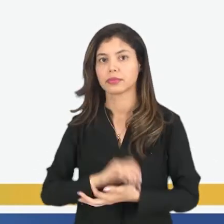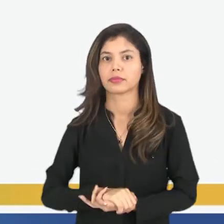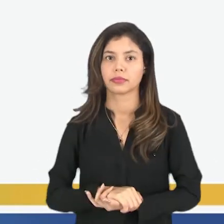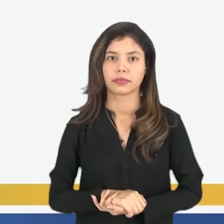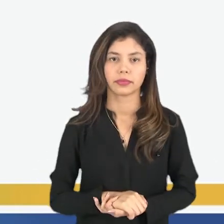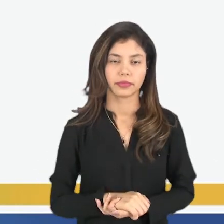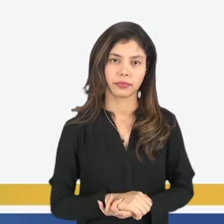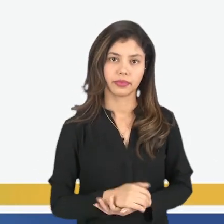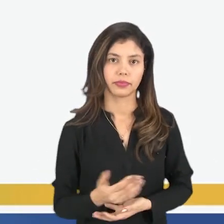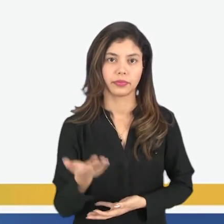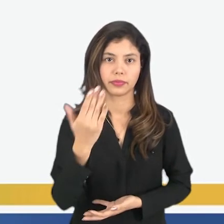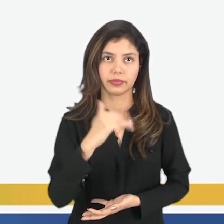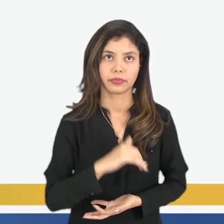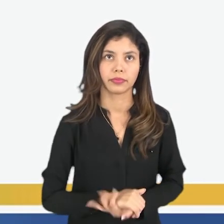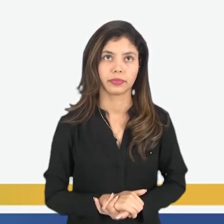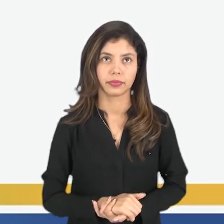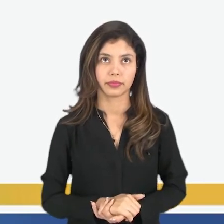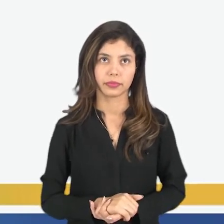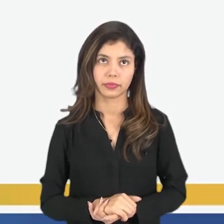Vamos lá.